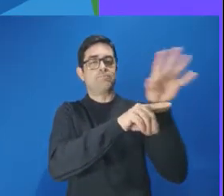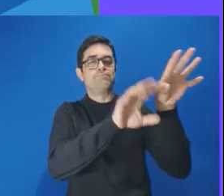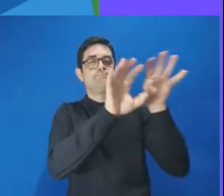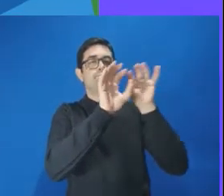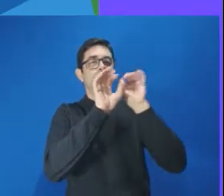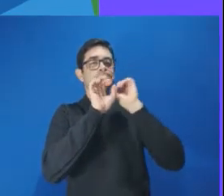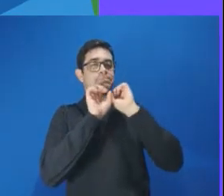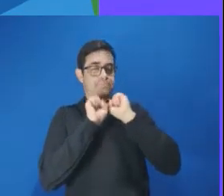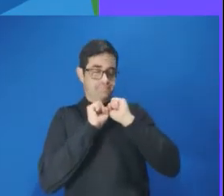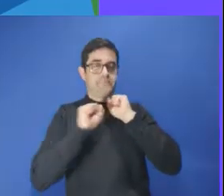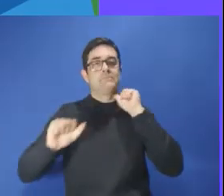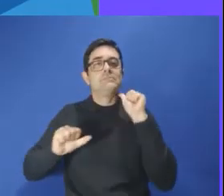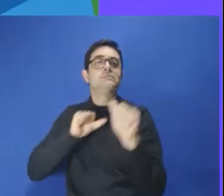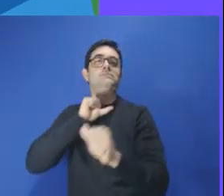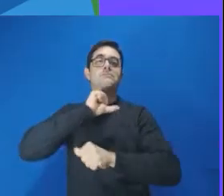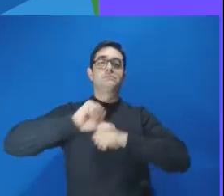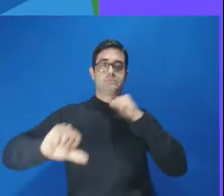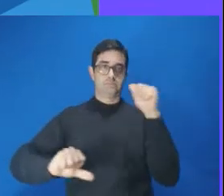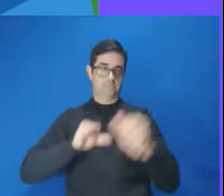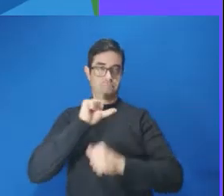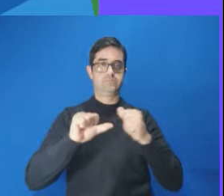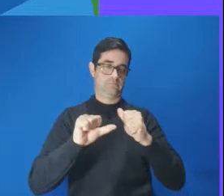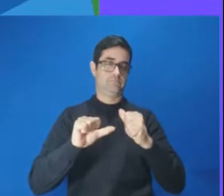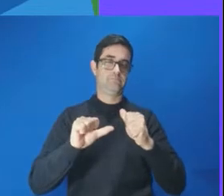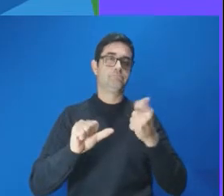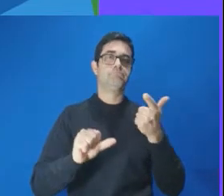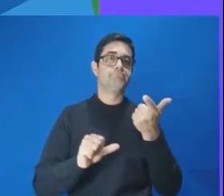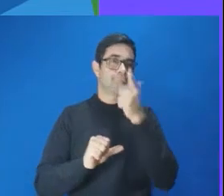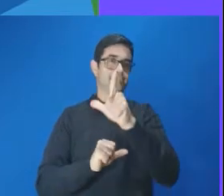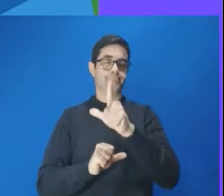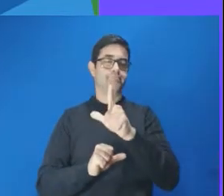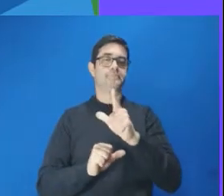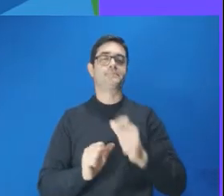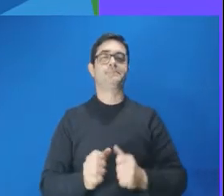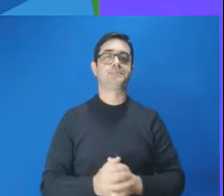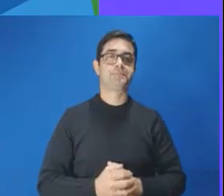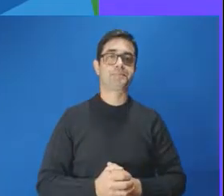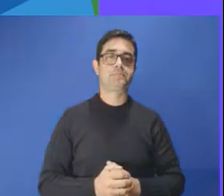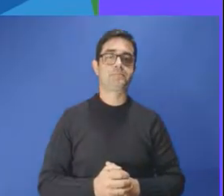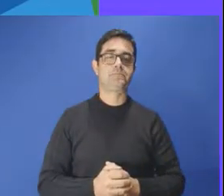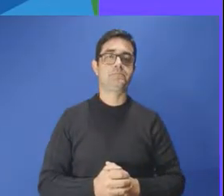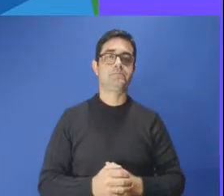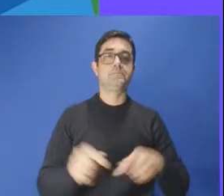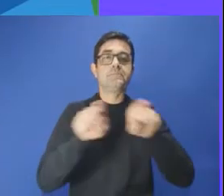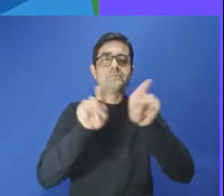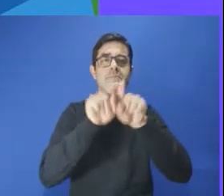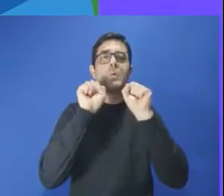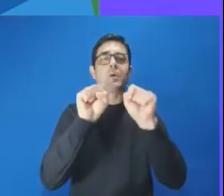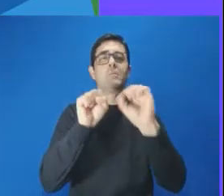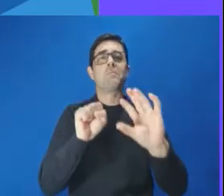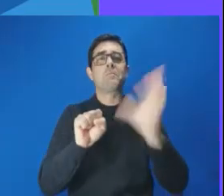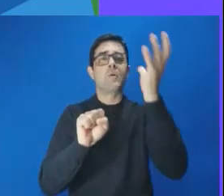ali a queima, né? Ele também pode ser obtido pela oxidação do monóxido de carbono, é o que a gente faz